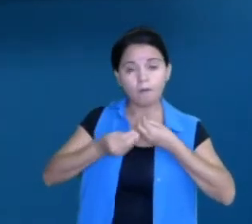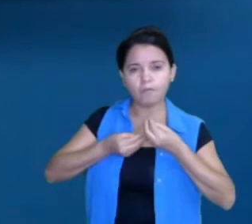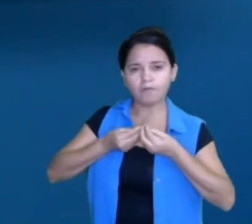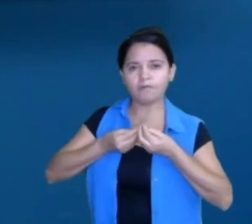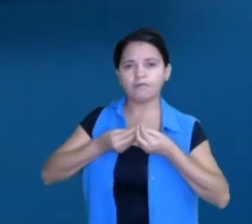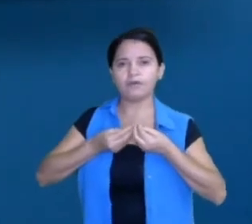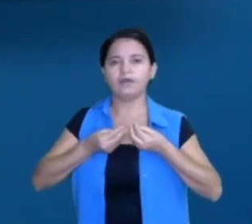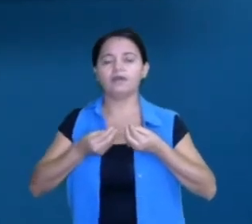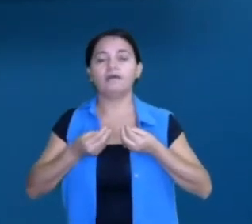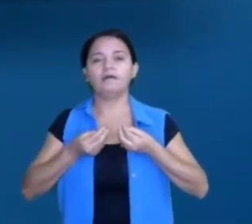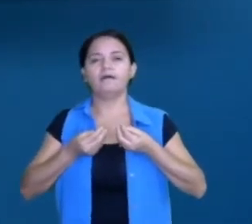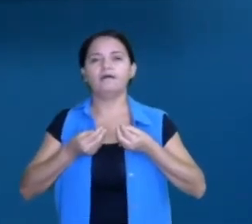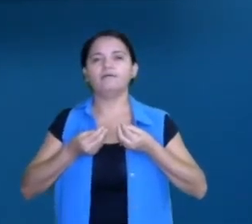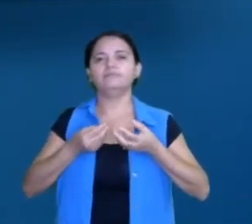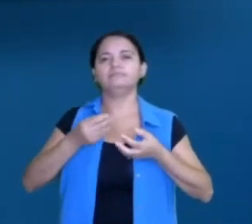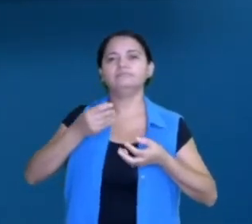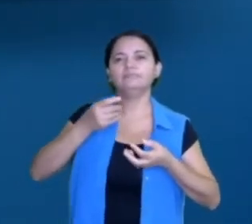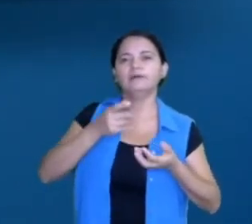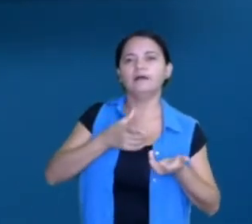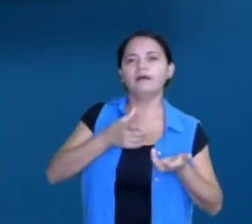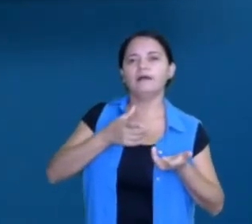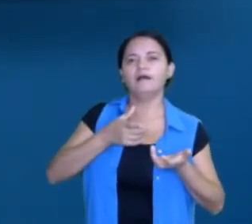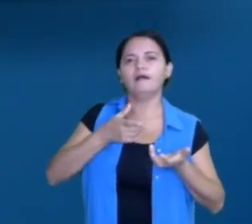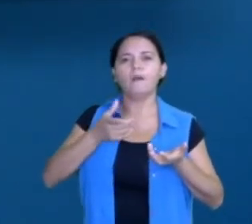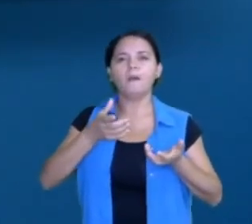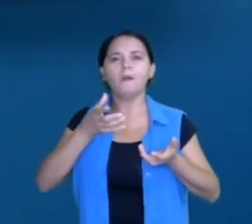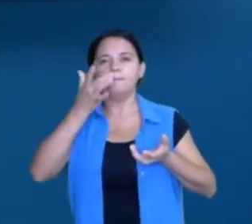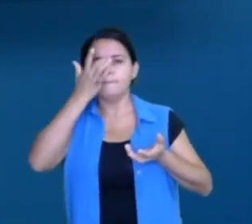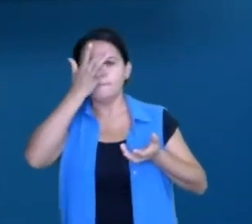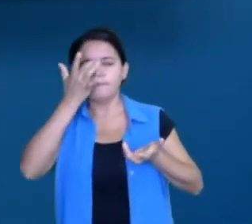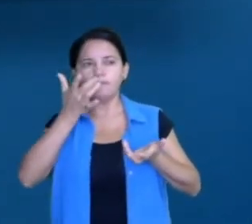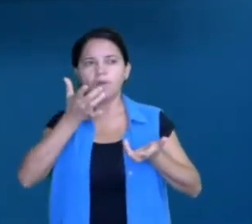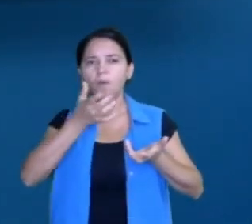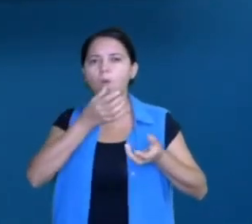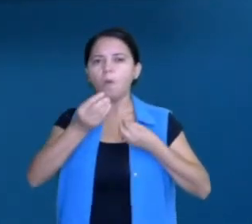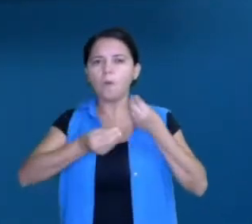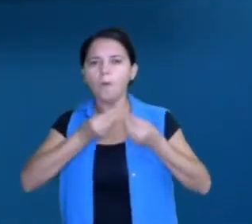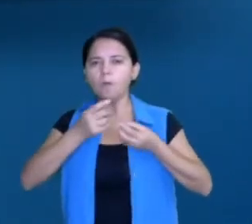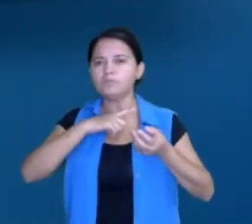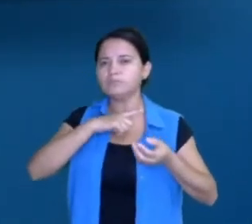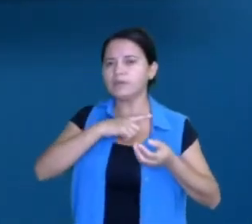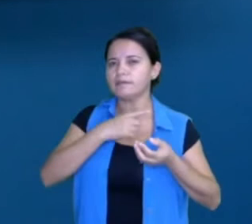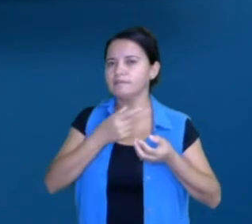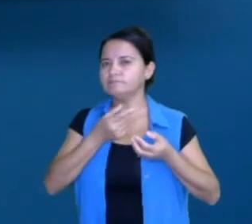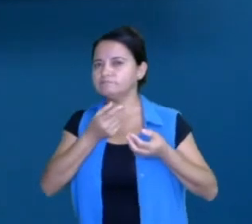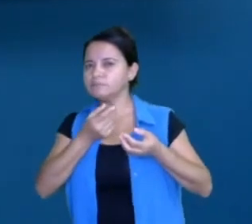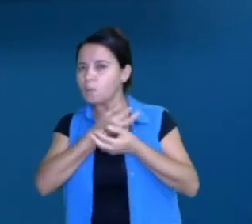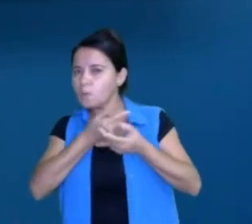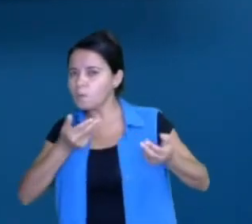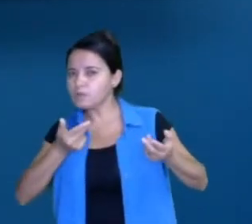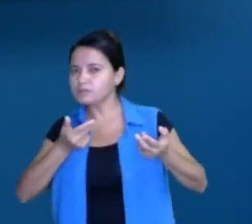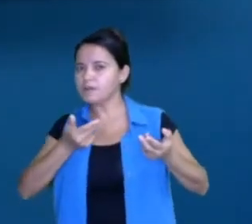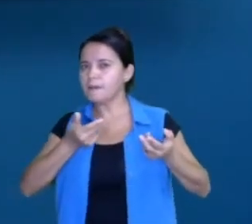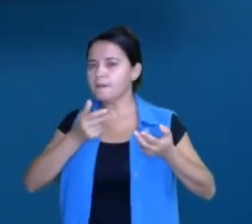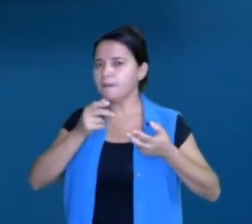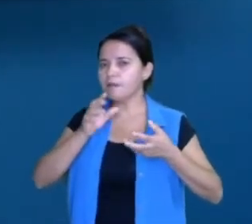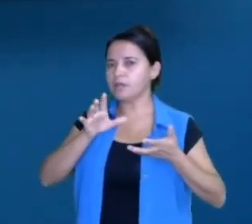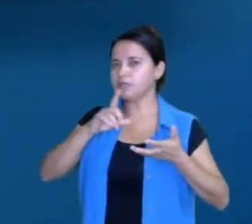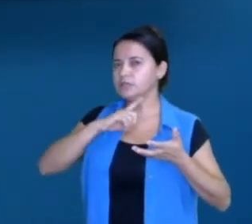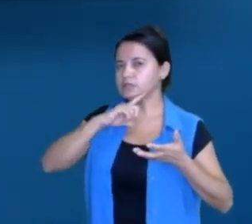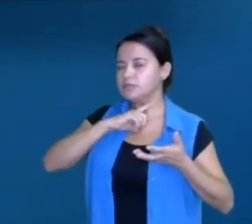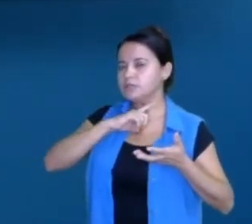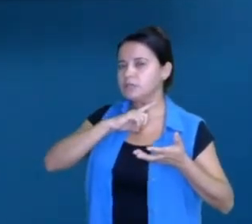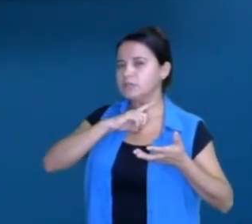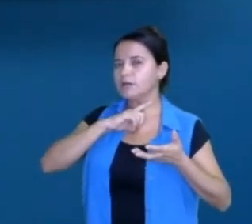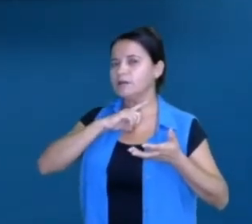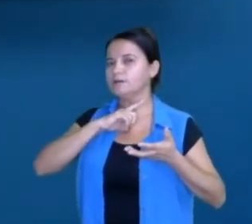né? Vinham da arrecadação de impostos. Para vocês terem uma ideia, tinha um